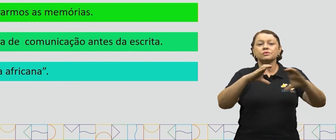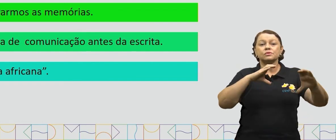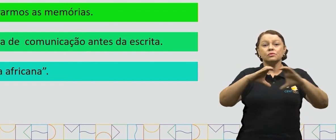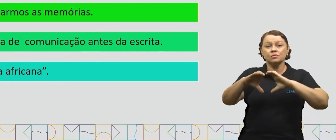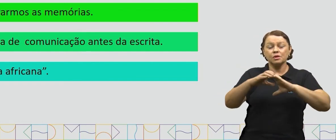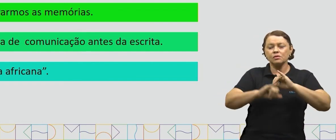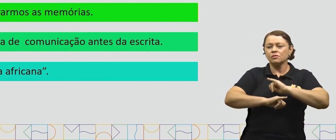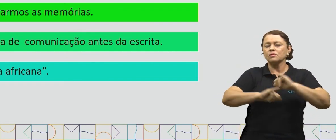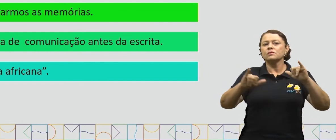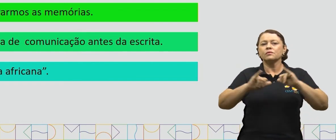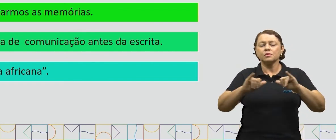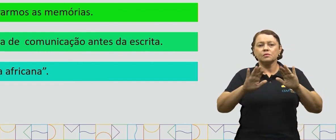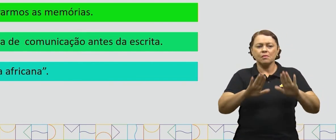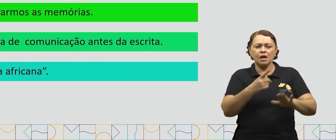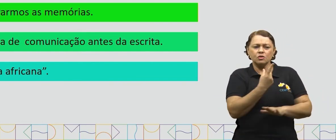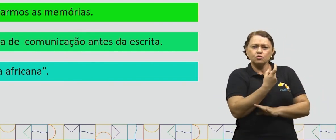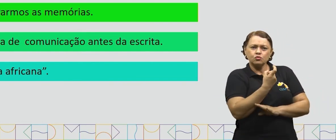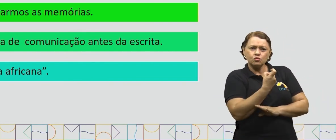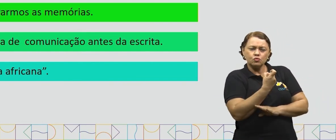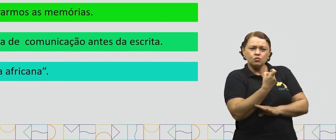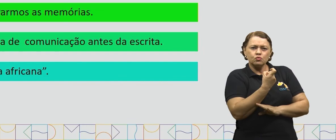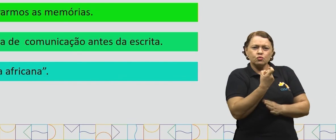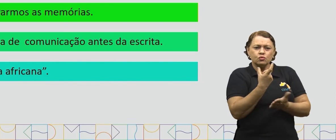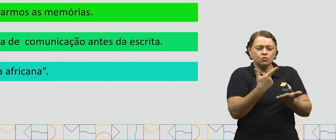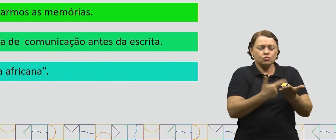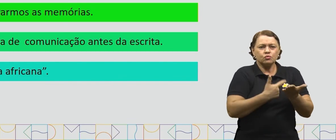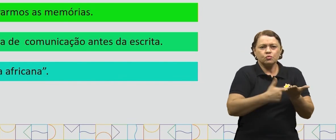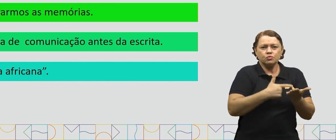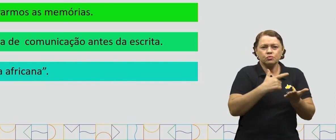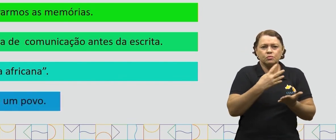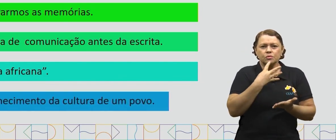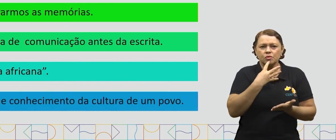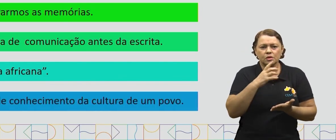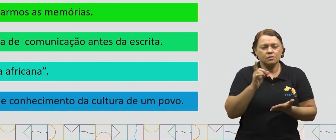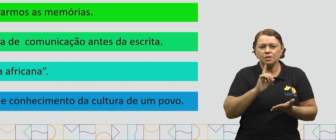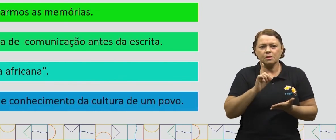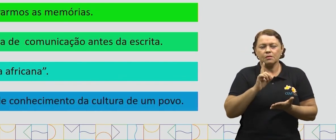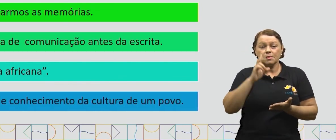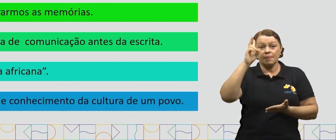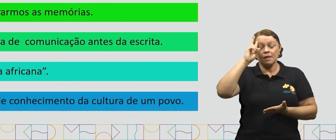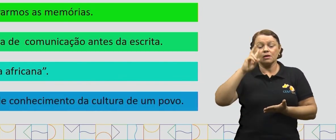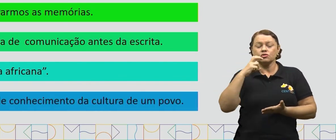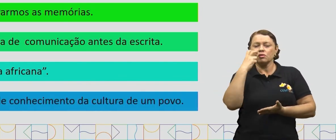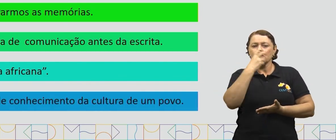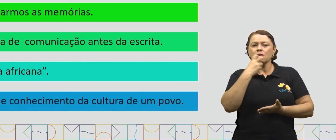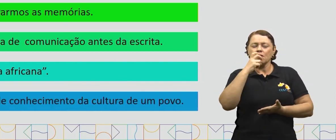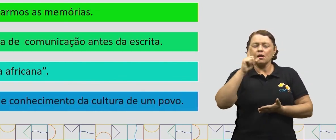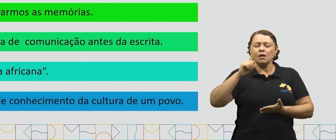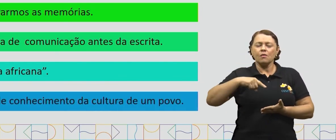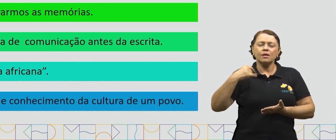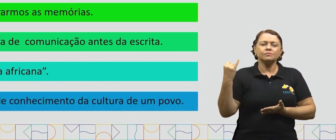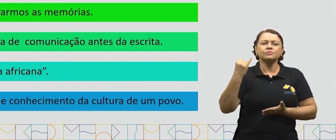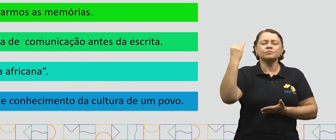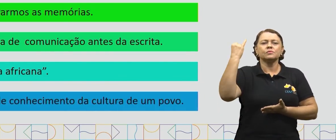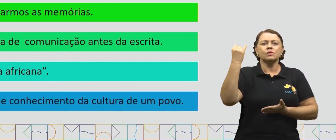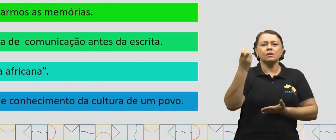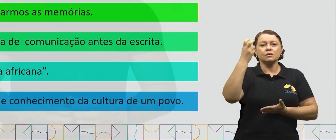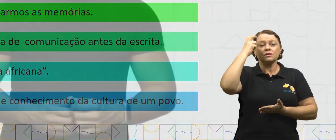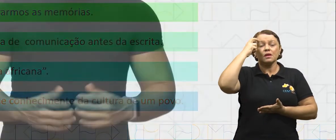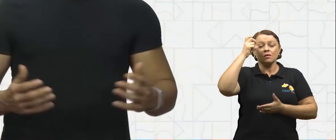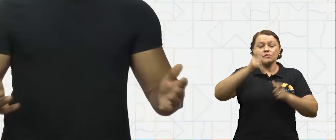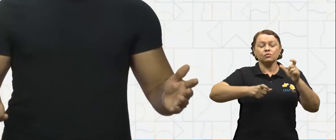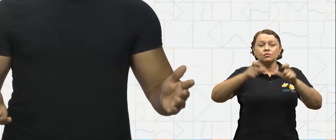mas eles não são a única fonte de conhecimento. A história oral é uma rica fonte de conhecimento da cultura de um